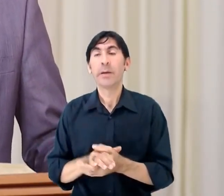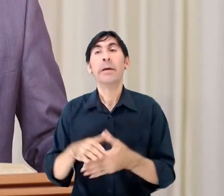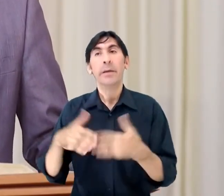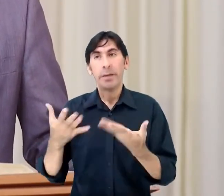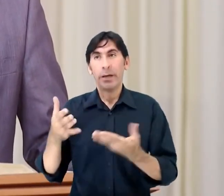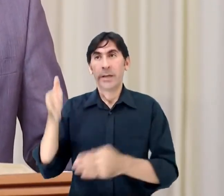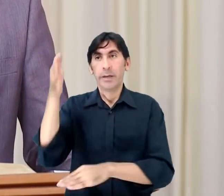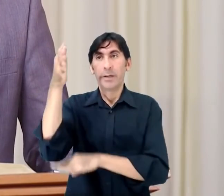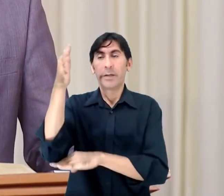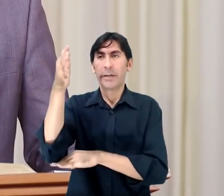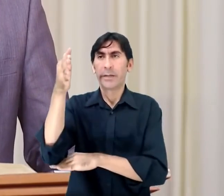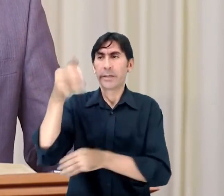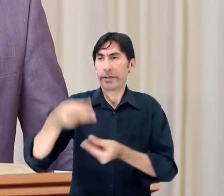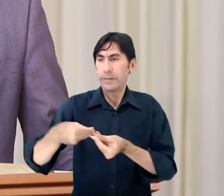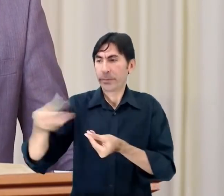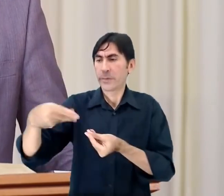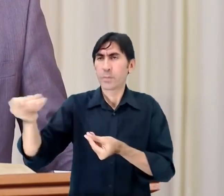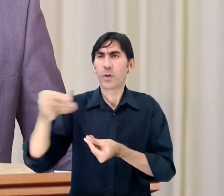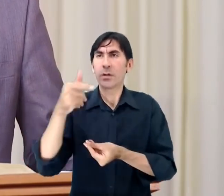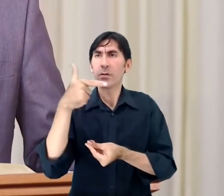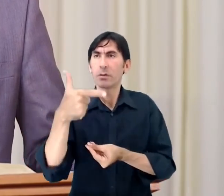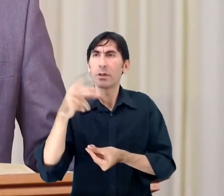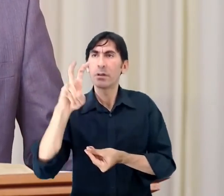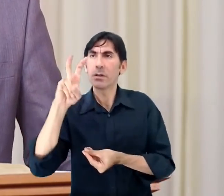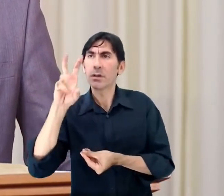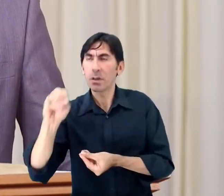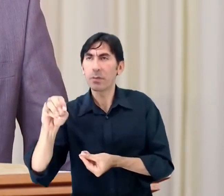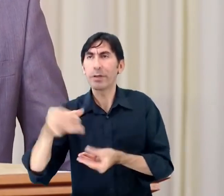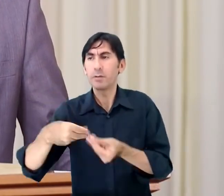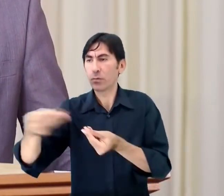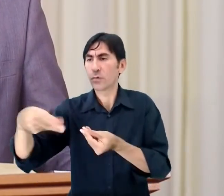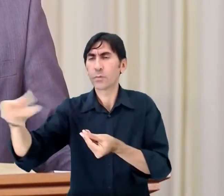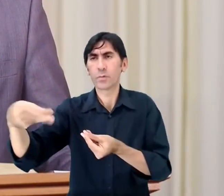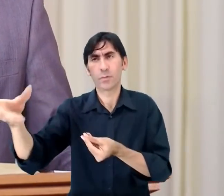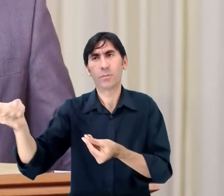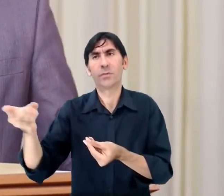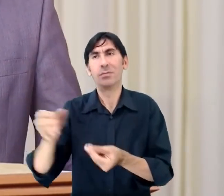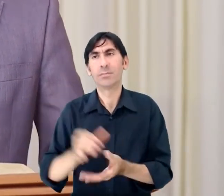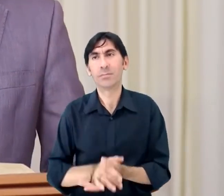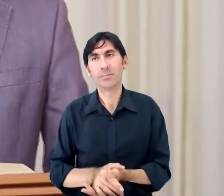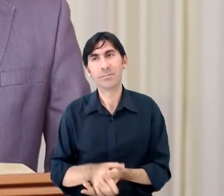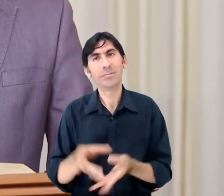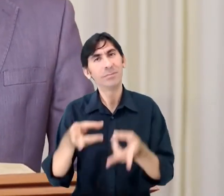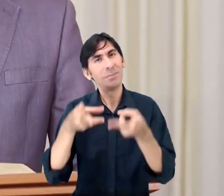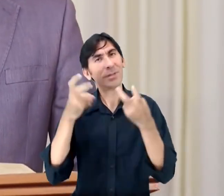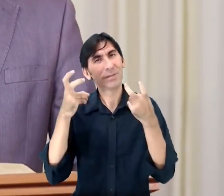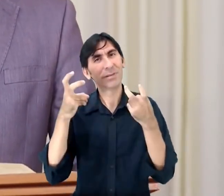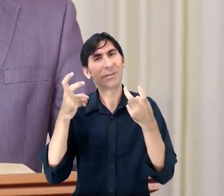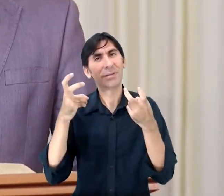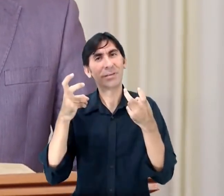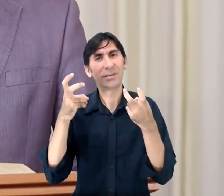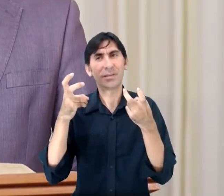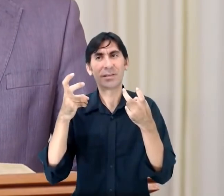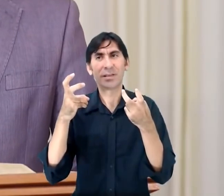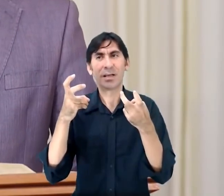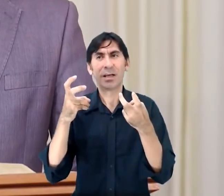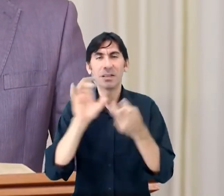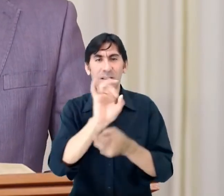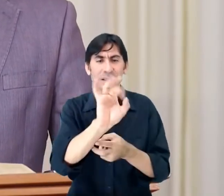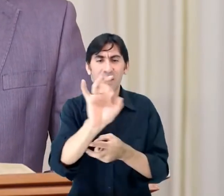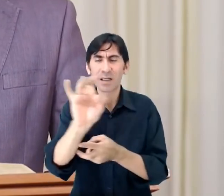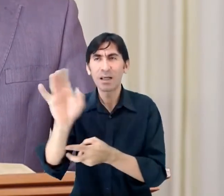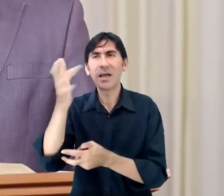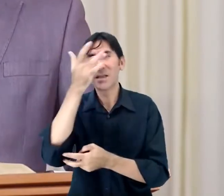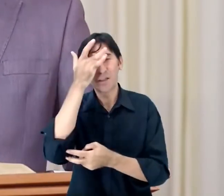entregar 250 livros. Olha, e ele pôde entregar nas mãos de cada